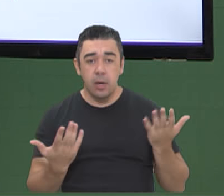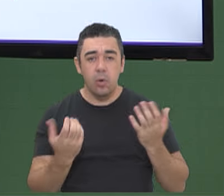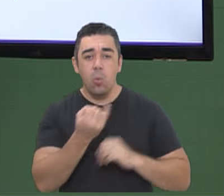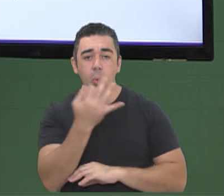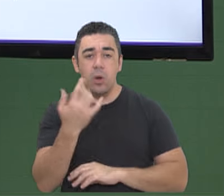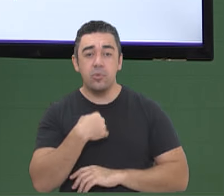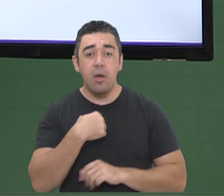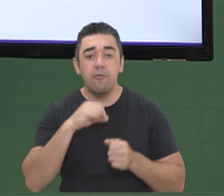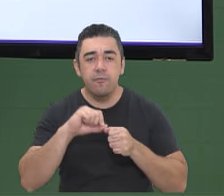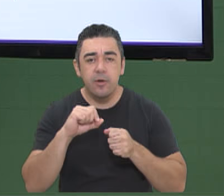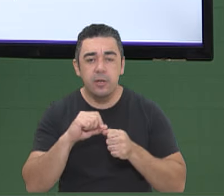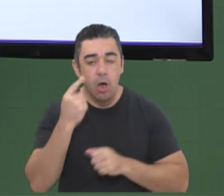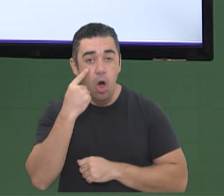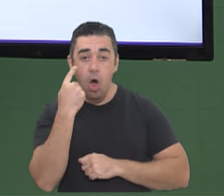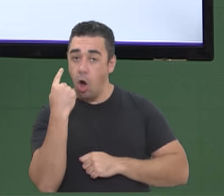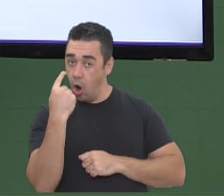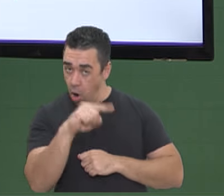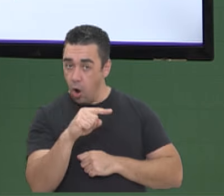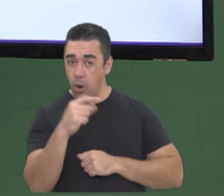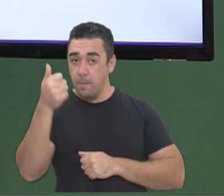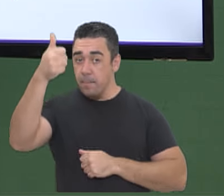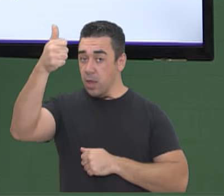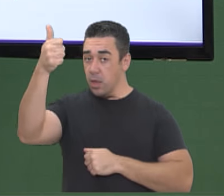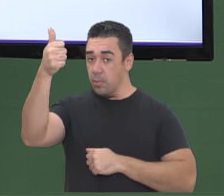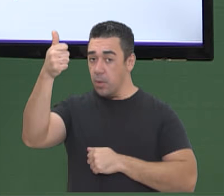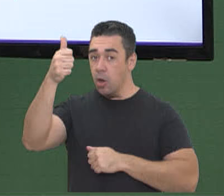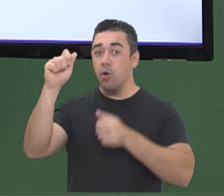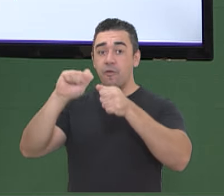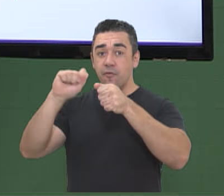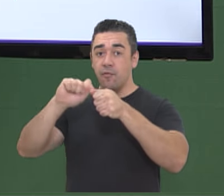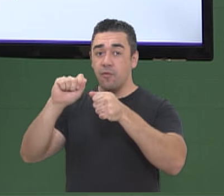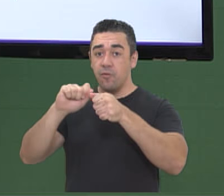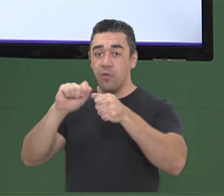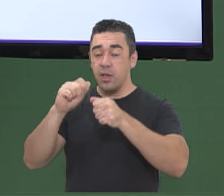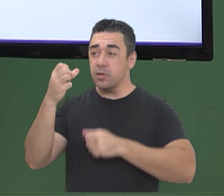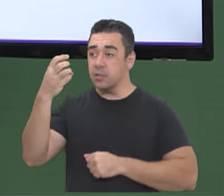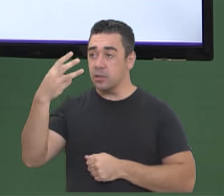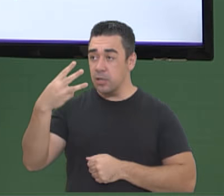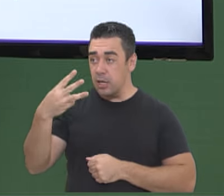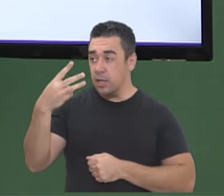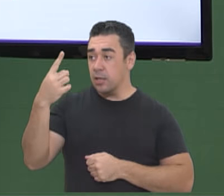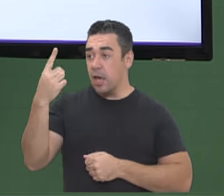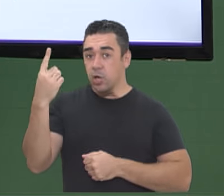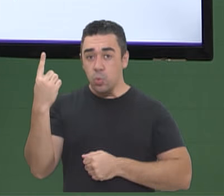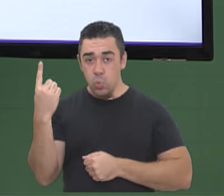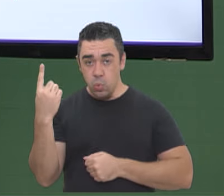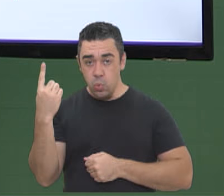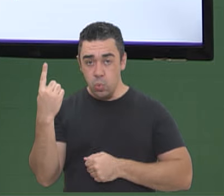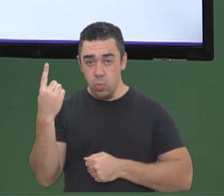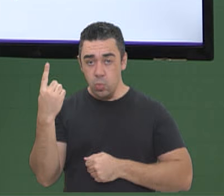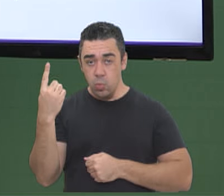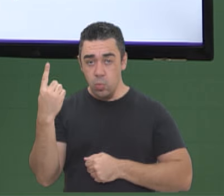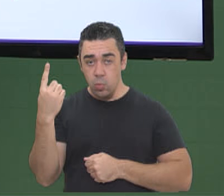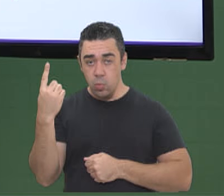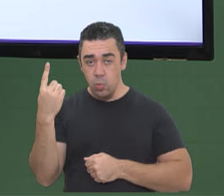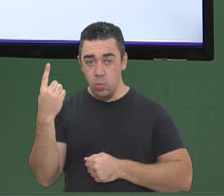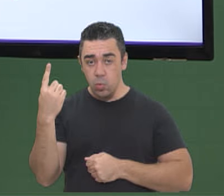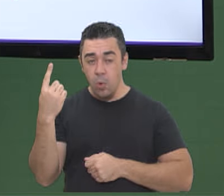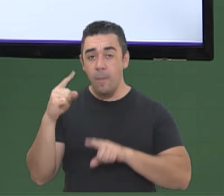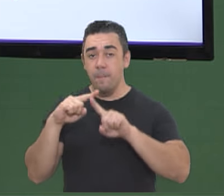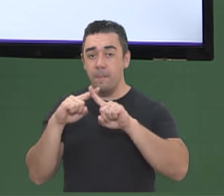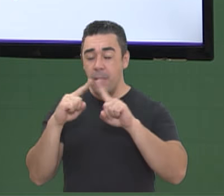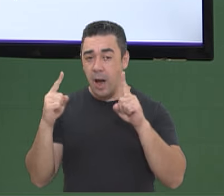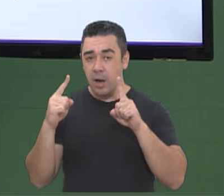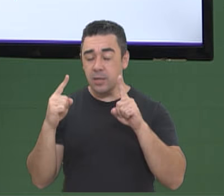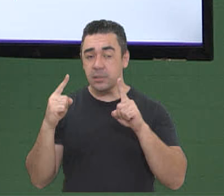gols marcados, vamos olhar o primeiro colocado, marcou 31 gols, sofreu 13,